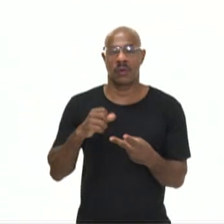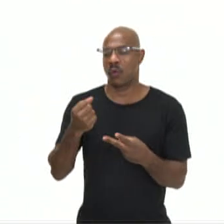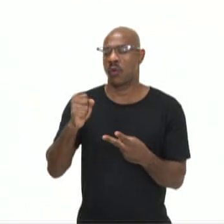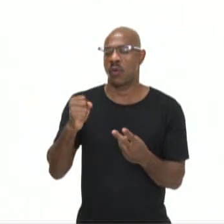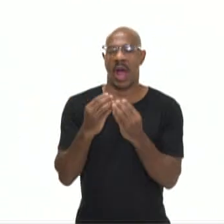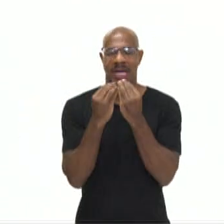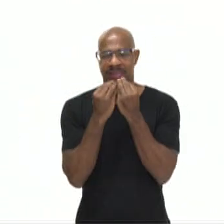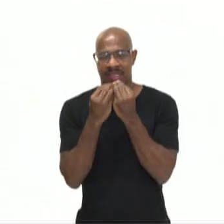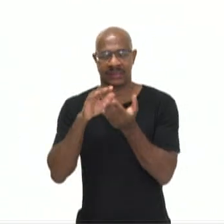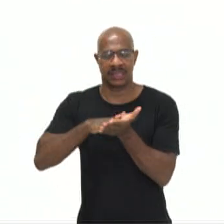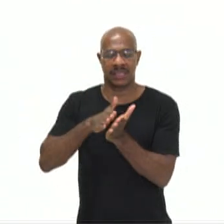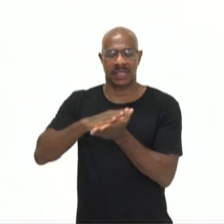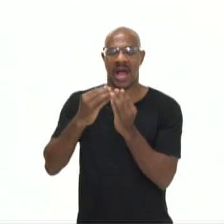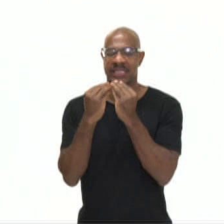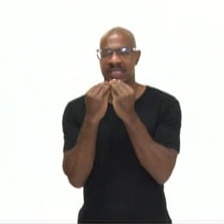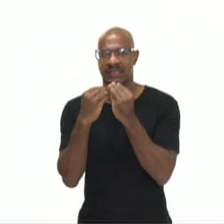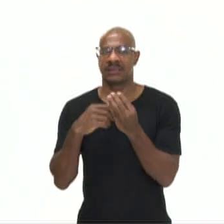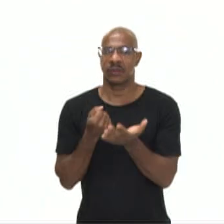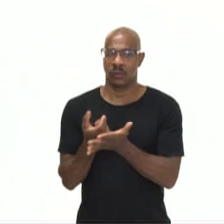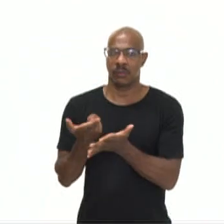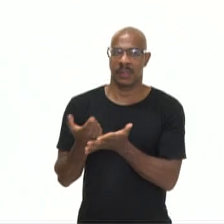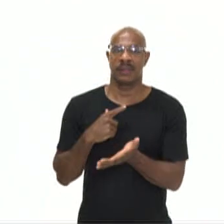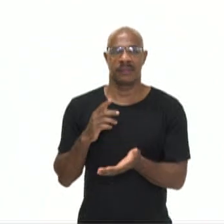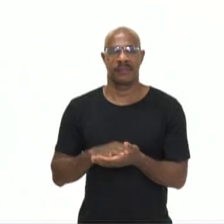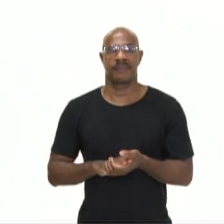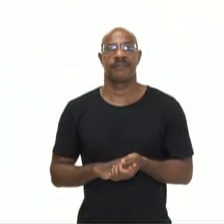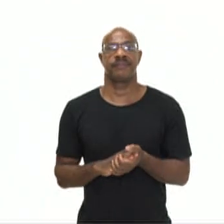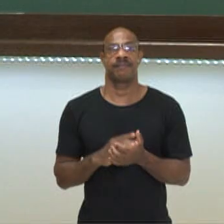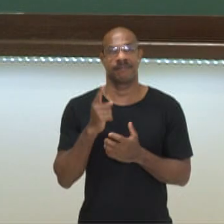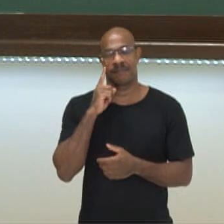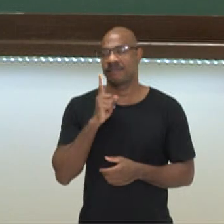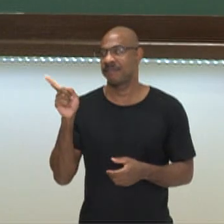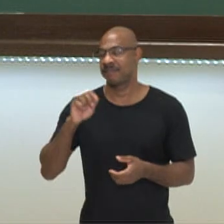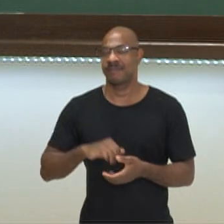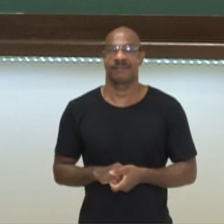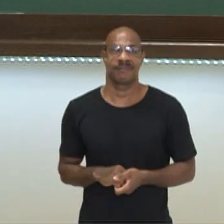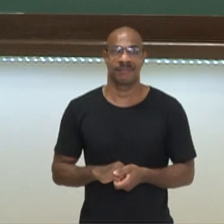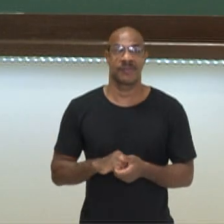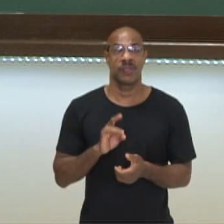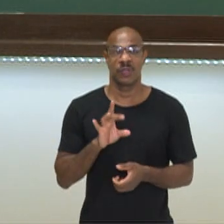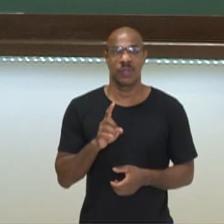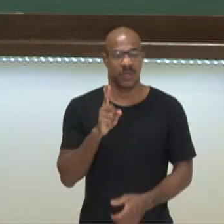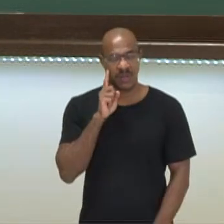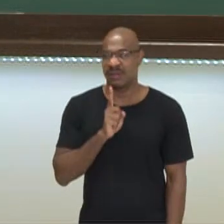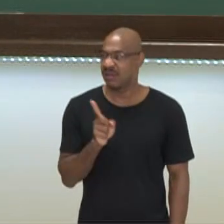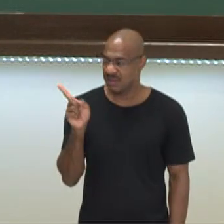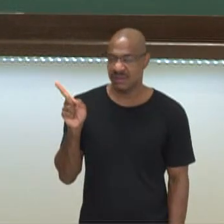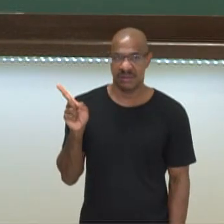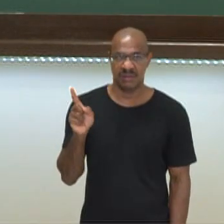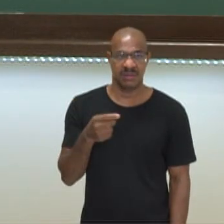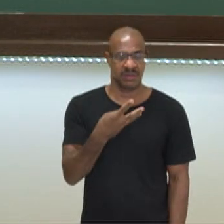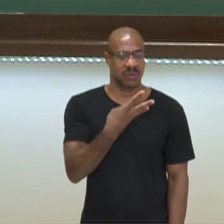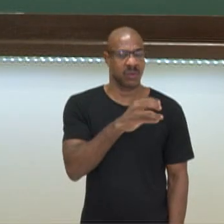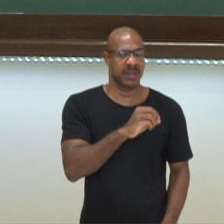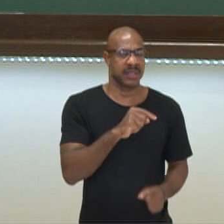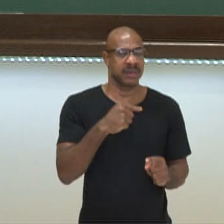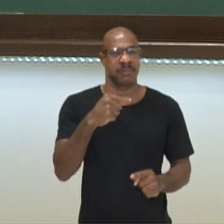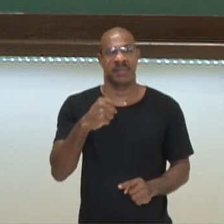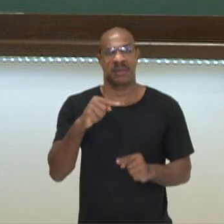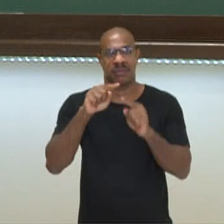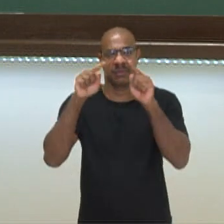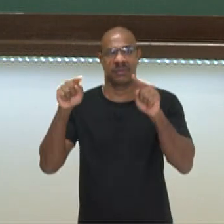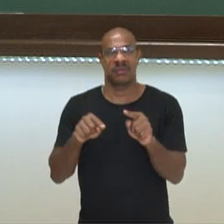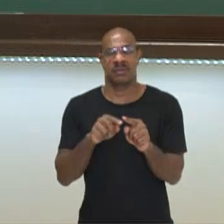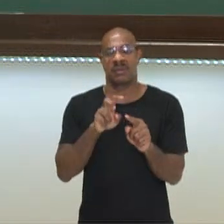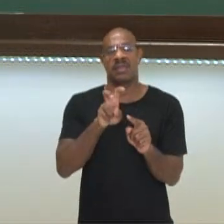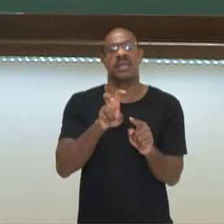natural. Bom, se fosse só isso daqui, eu já posso traduzir essa situação desta forma aqui: 40 menos o